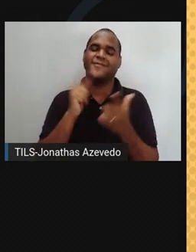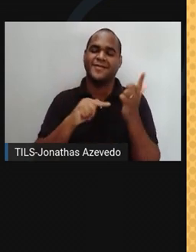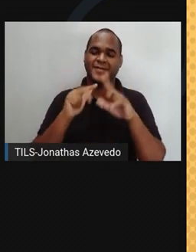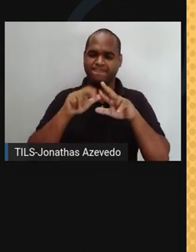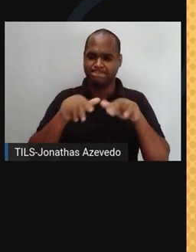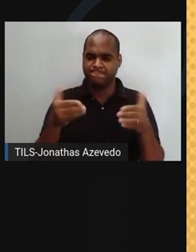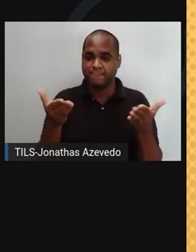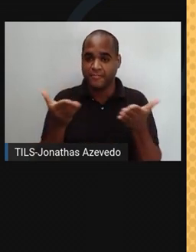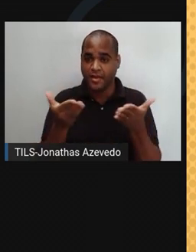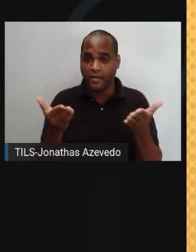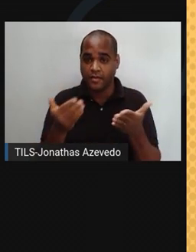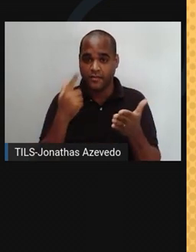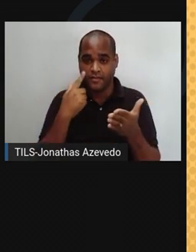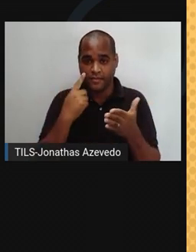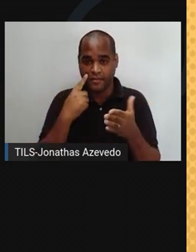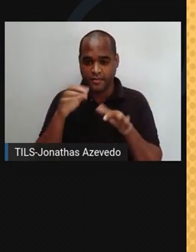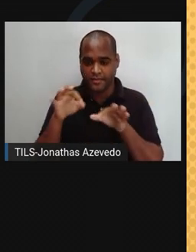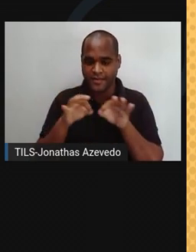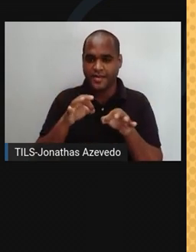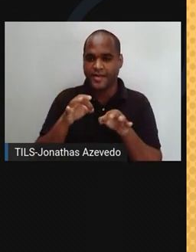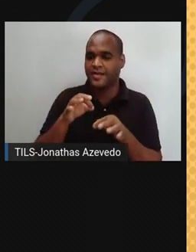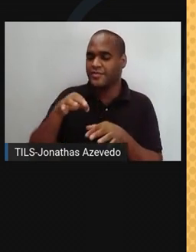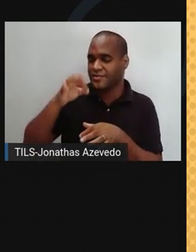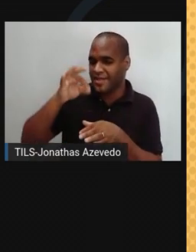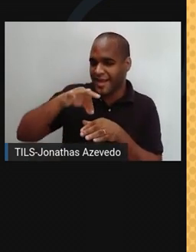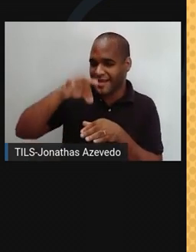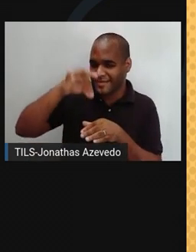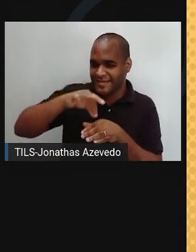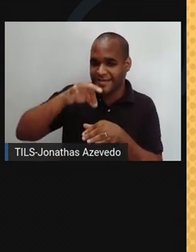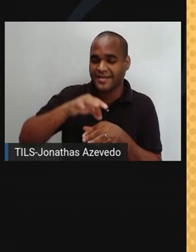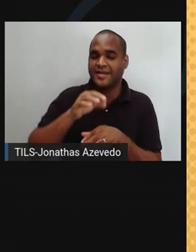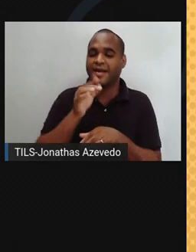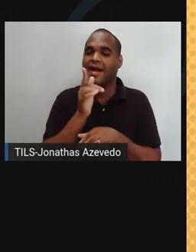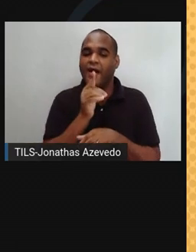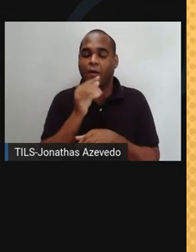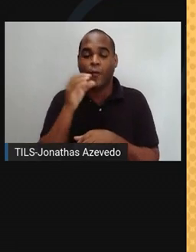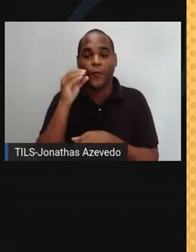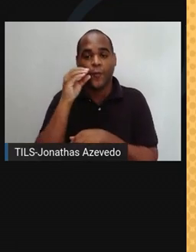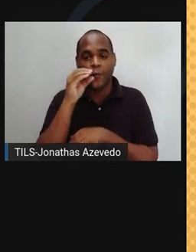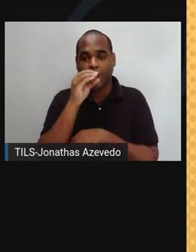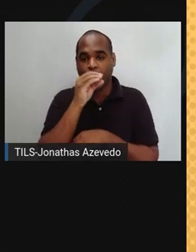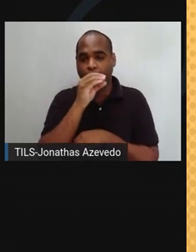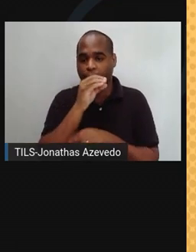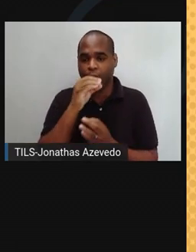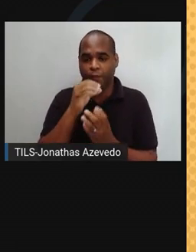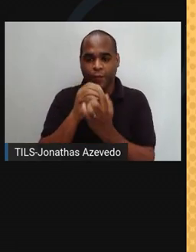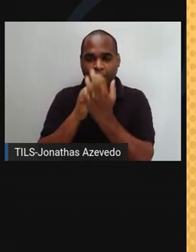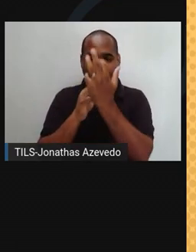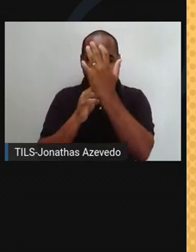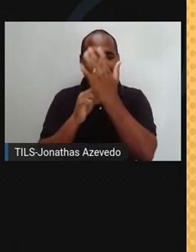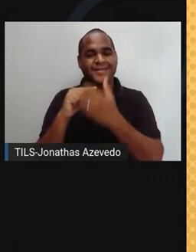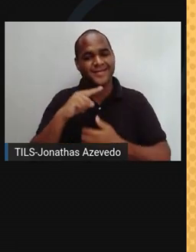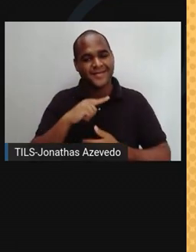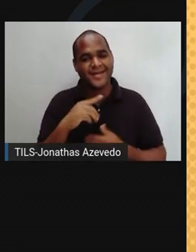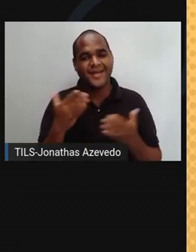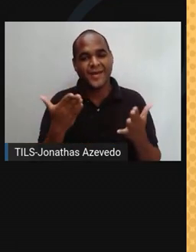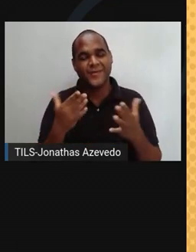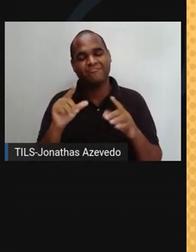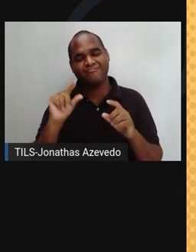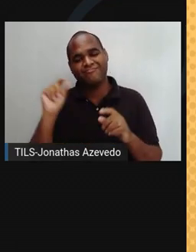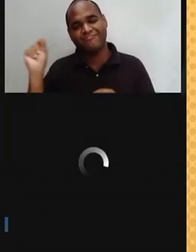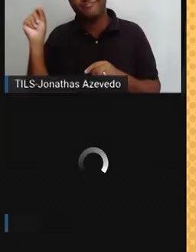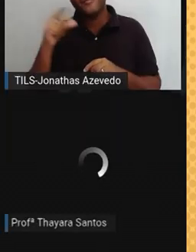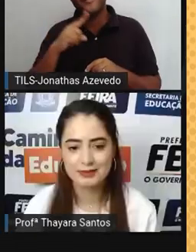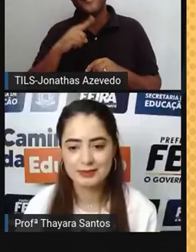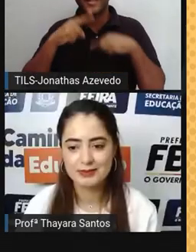agora e vou fazer um nessa coisa água que eu coloquei para esquentar já está evaporando.por Olha só